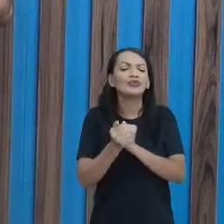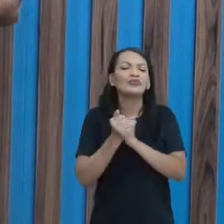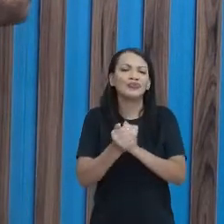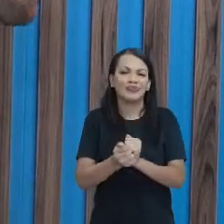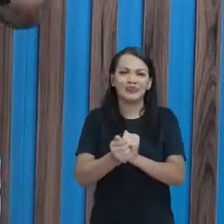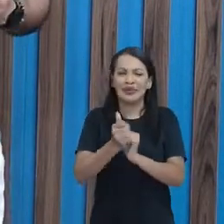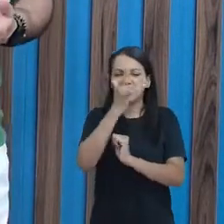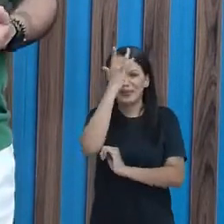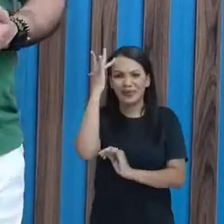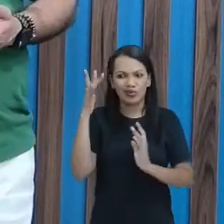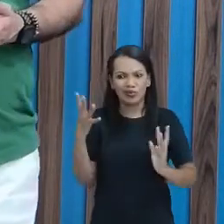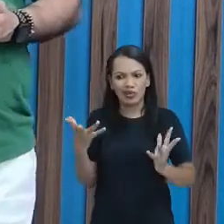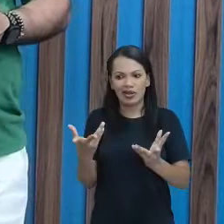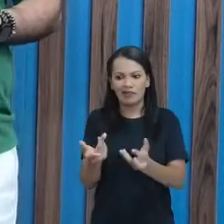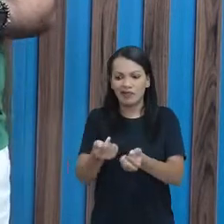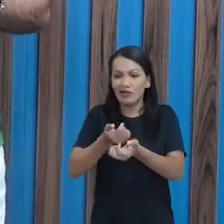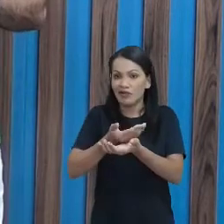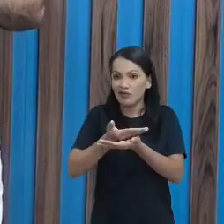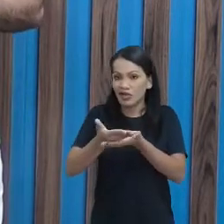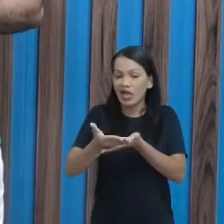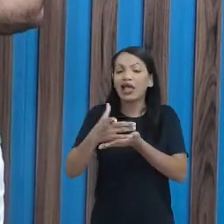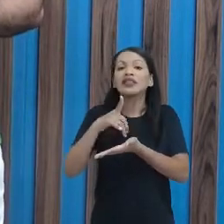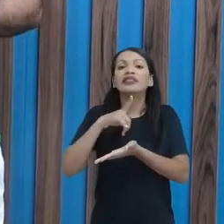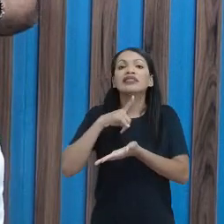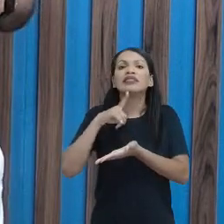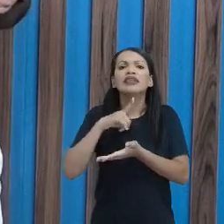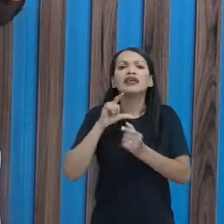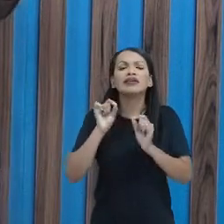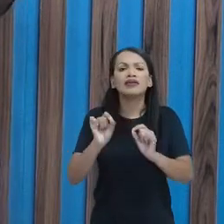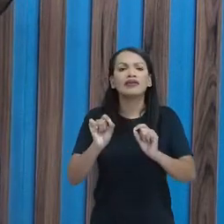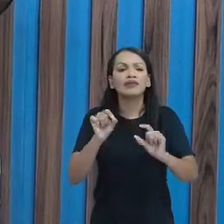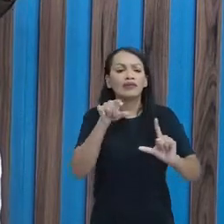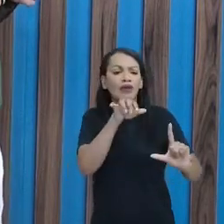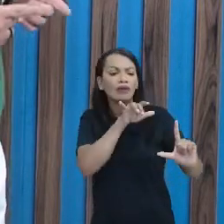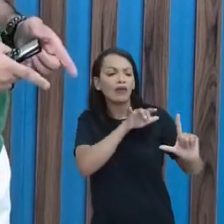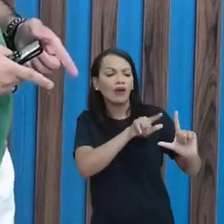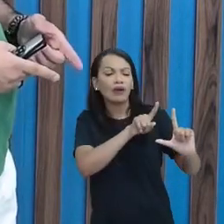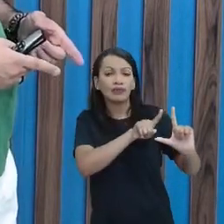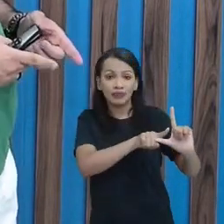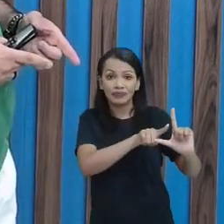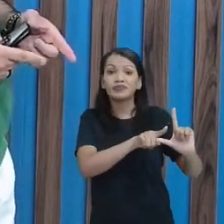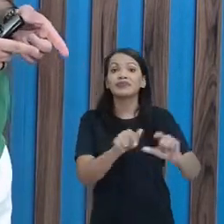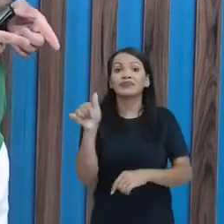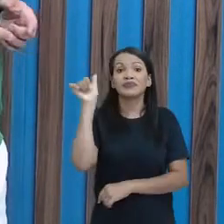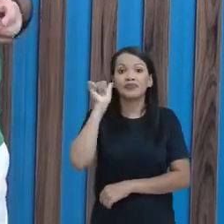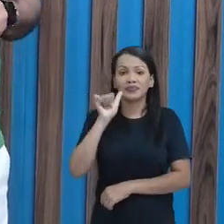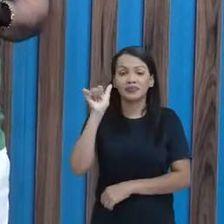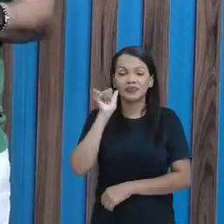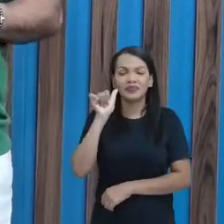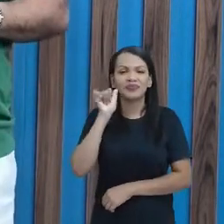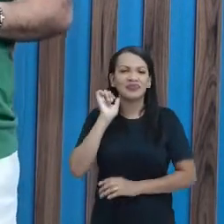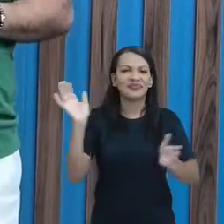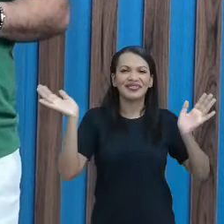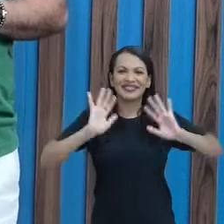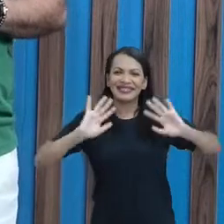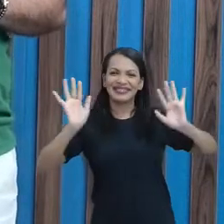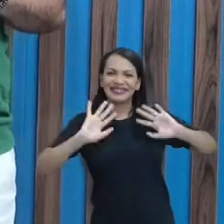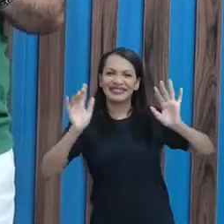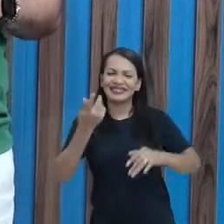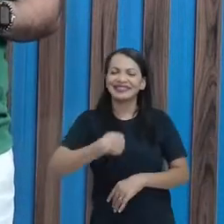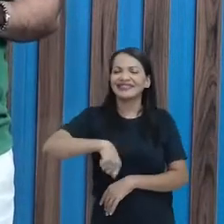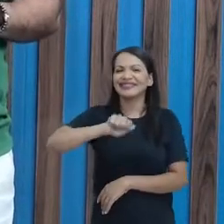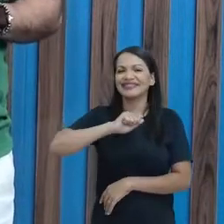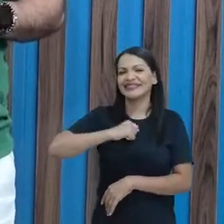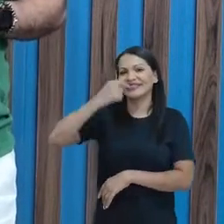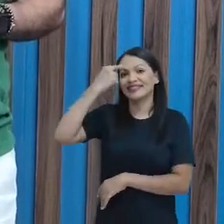acompanhado. Para começo de conversa, a gente tem aqui, ó, no cantinho da tela, ela, Jéssica, aqui do lado, aqui,